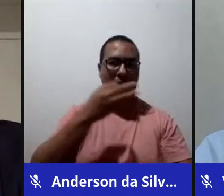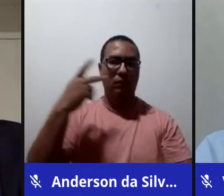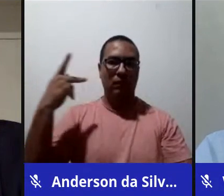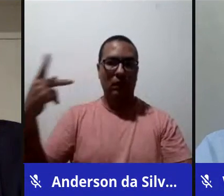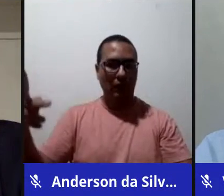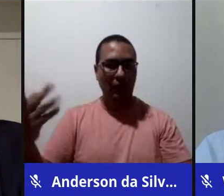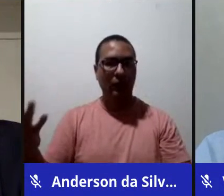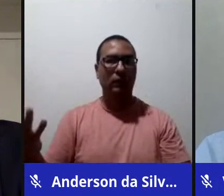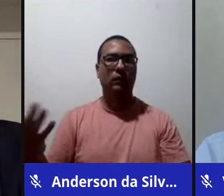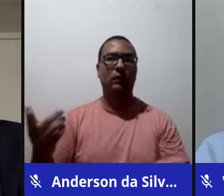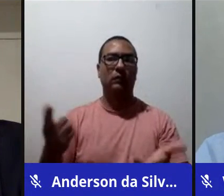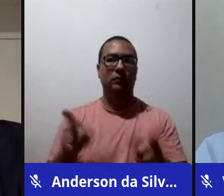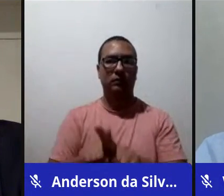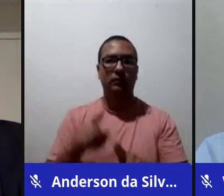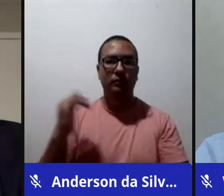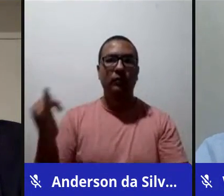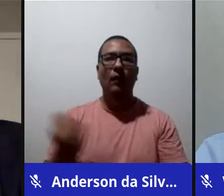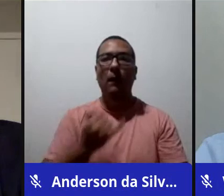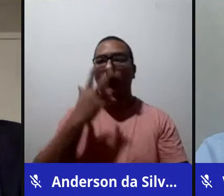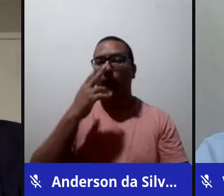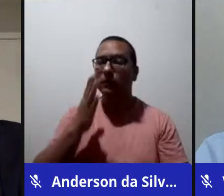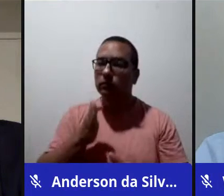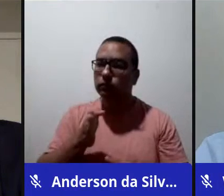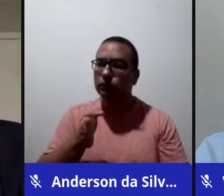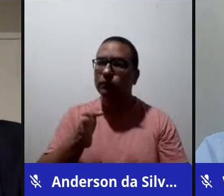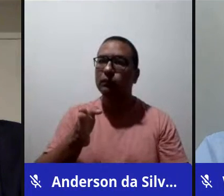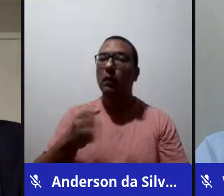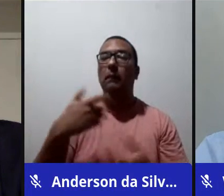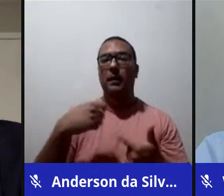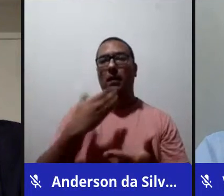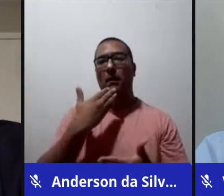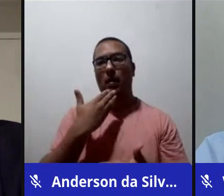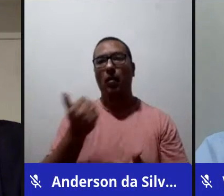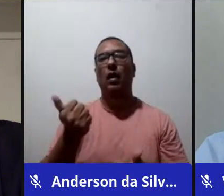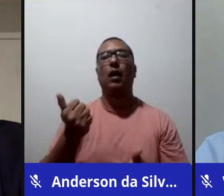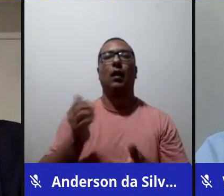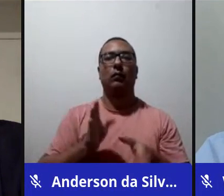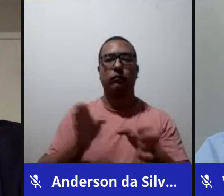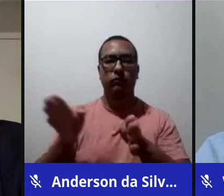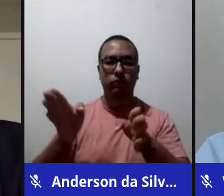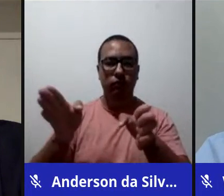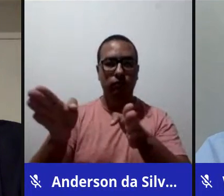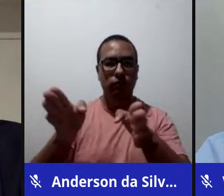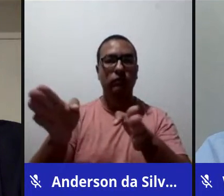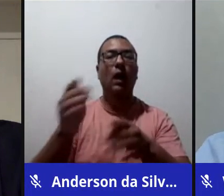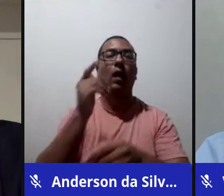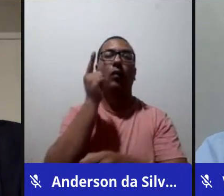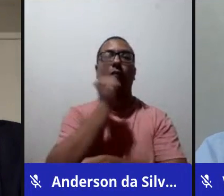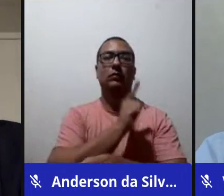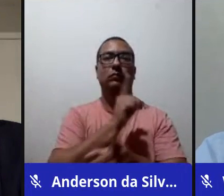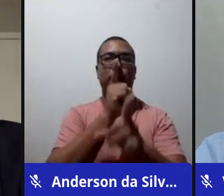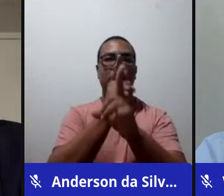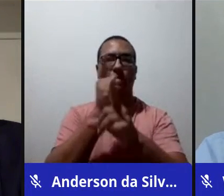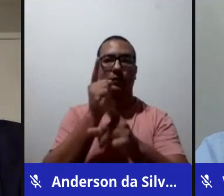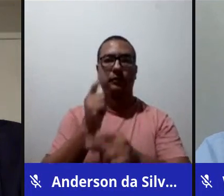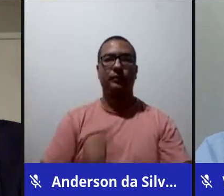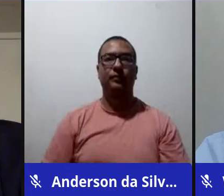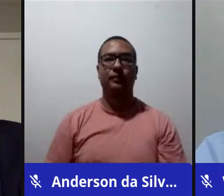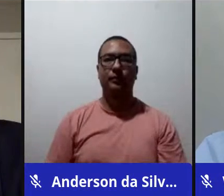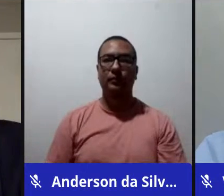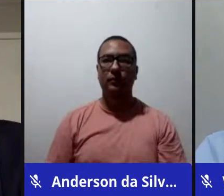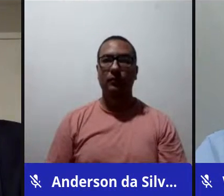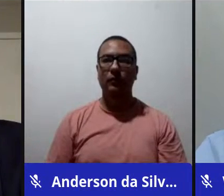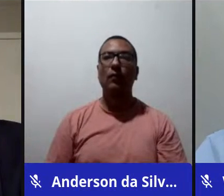E acho que estamos aí no caminho, precisamos melhorar ainda muito, né? E encontrar formas de fazer isso.